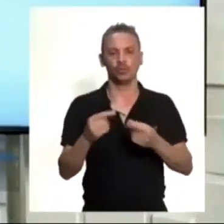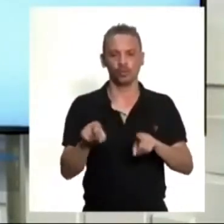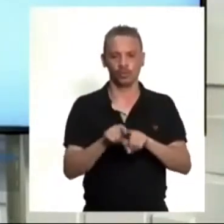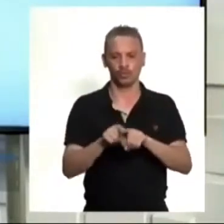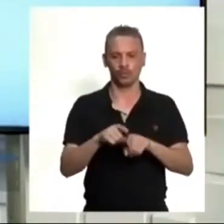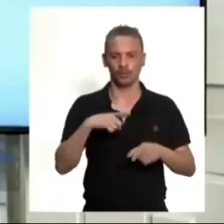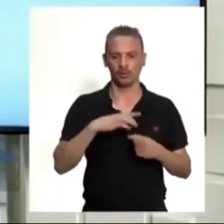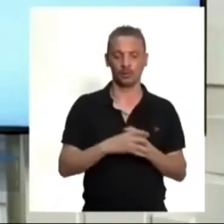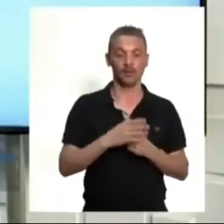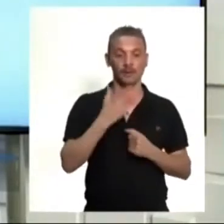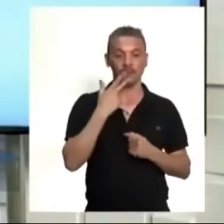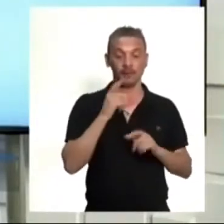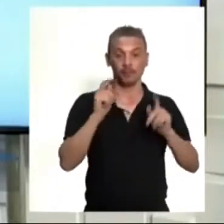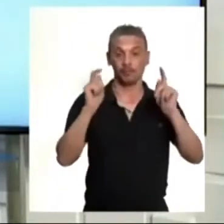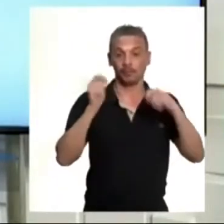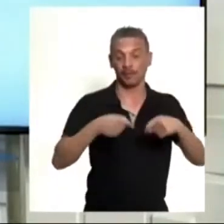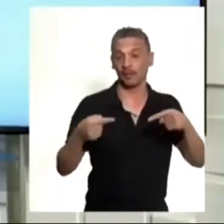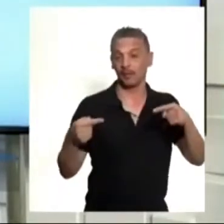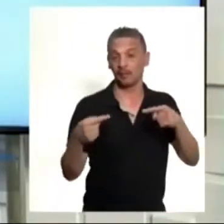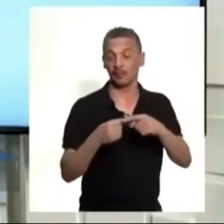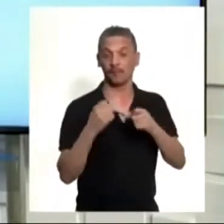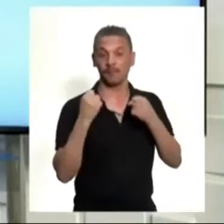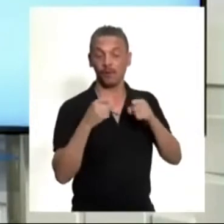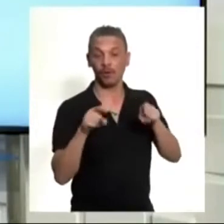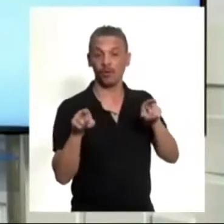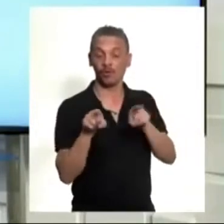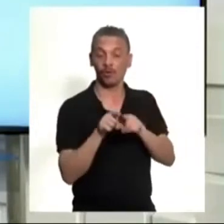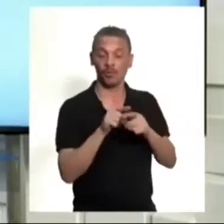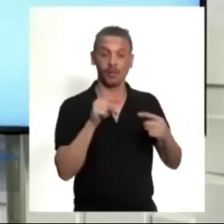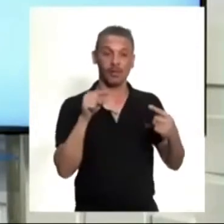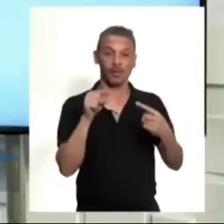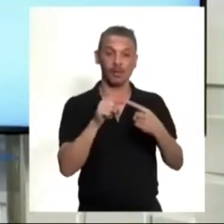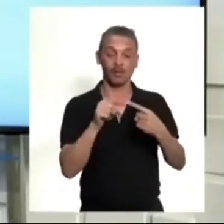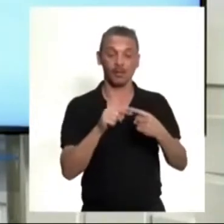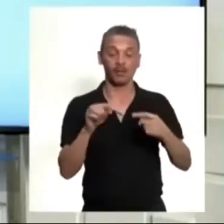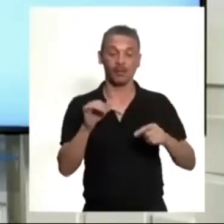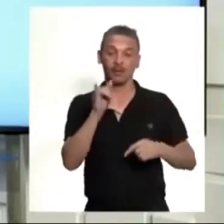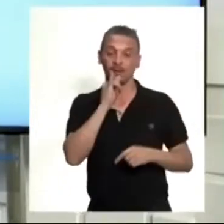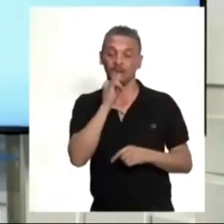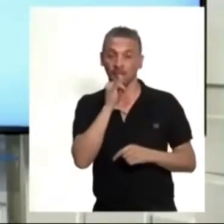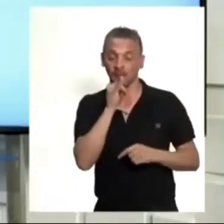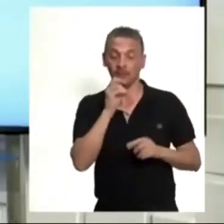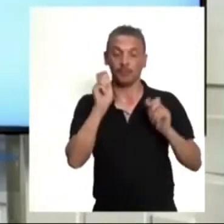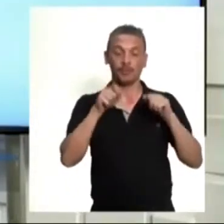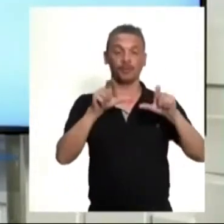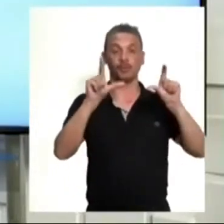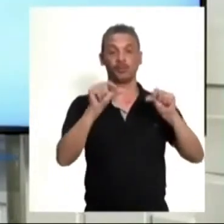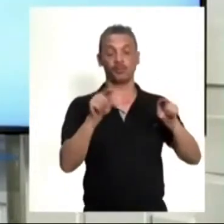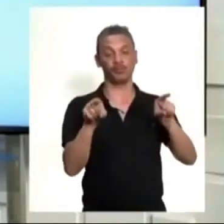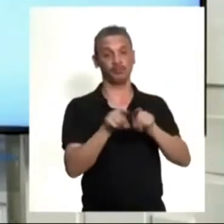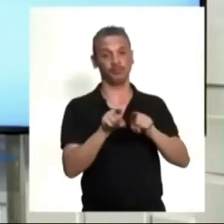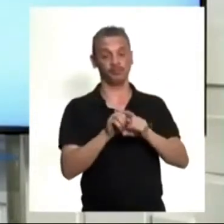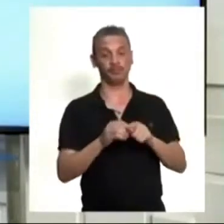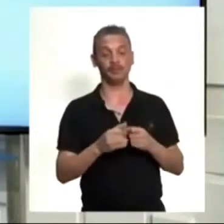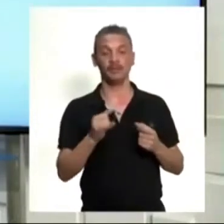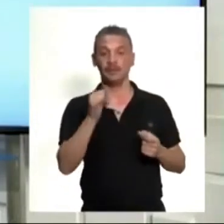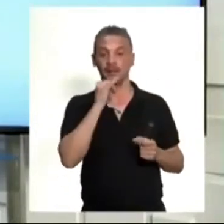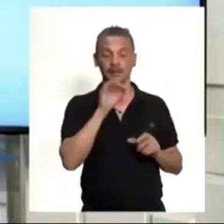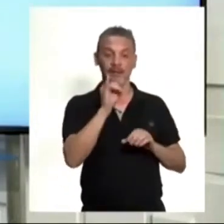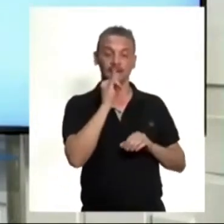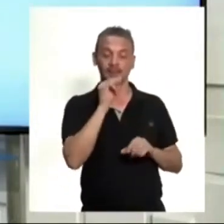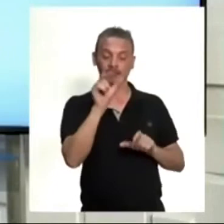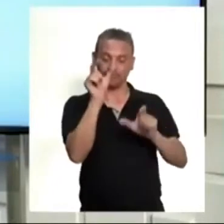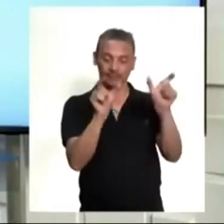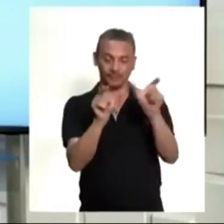você. É a capacidade, a potência que o elemento tem, a tendência que o elemento tem de sofrer redução. Né? Então você tem um elemento, por exemplo,